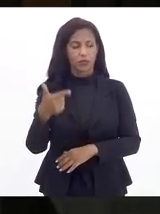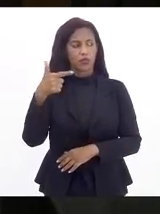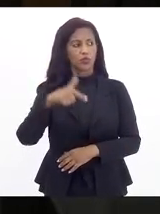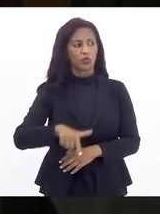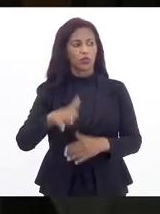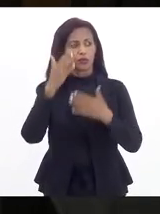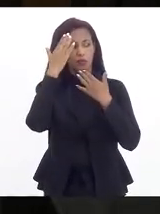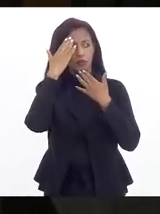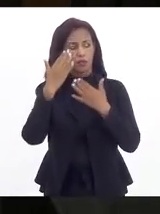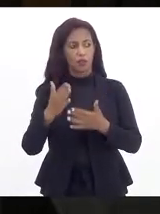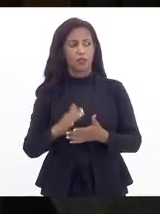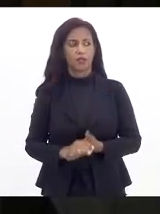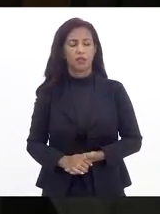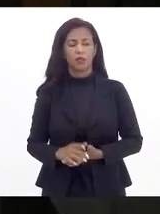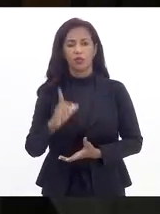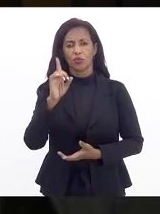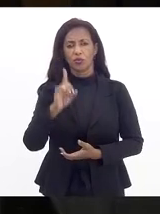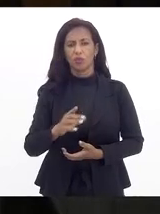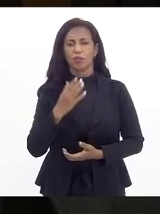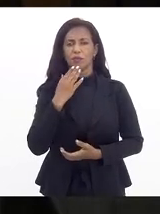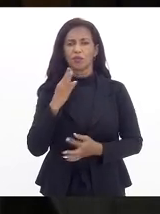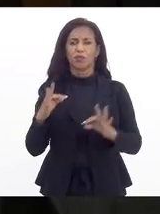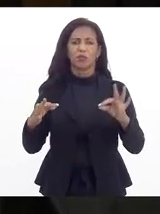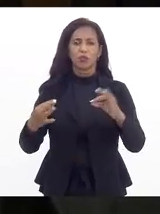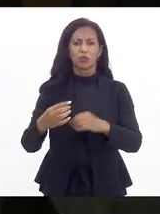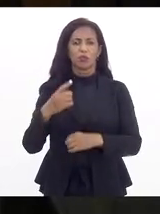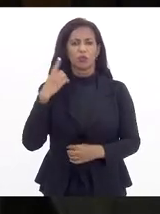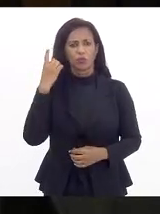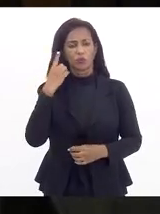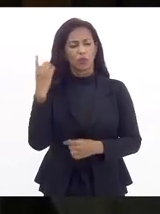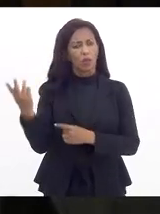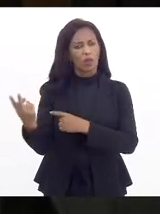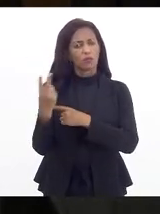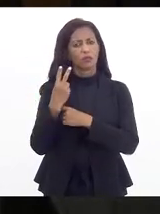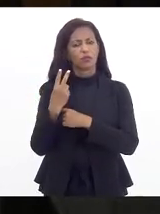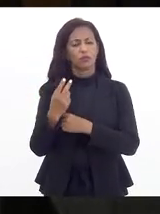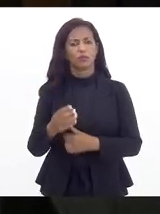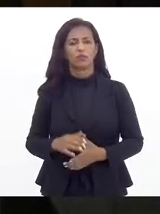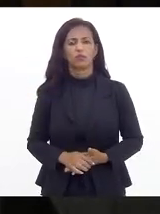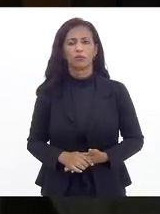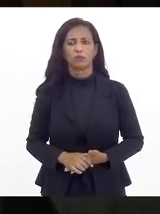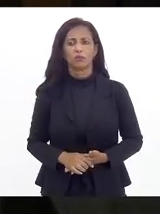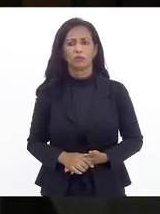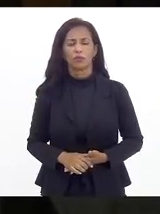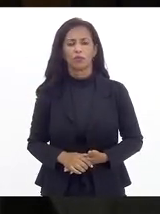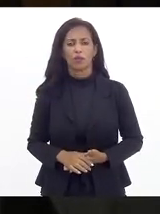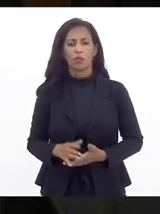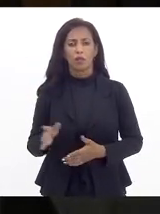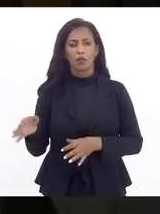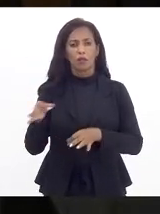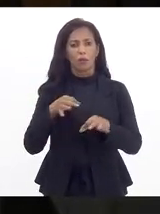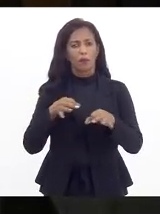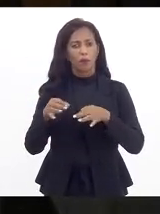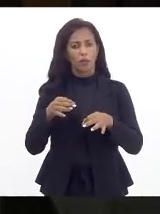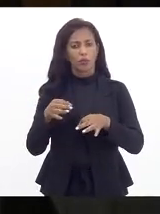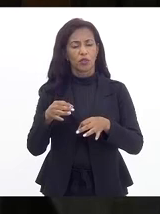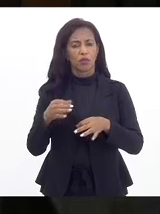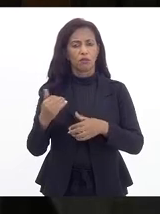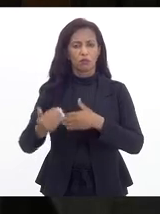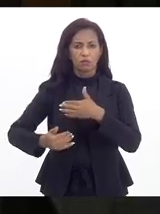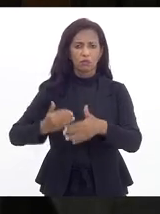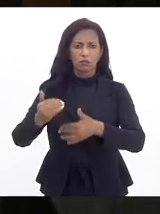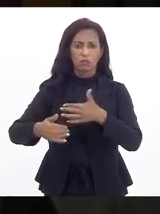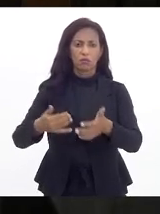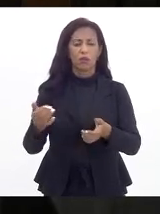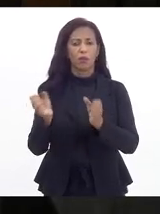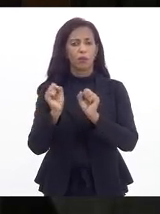vez, agradecer à mesa diretora e pedir para todos os parlamentares que nos ajudem a levar esse projeto para frente, para